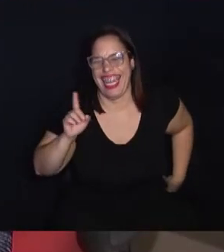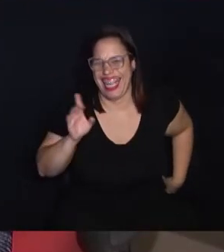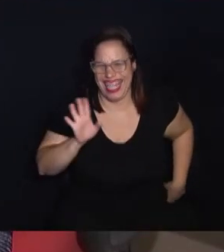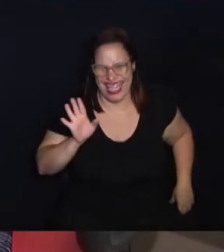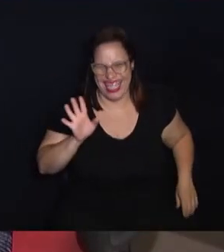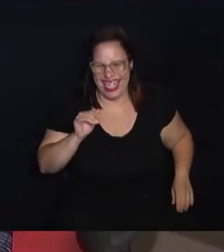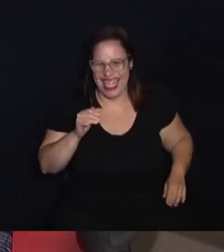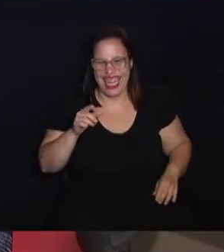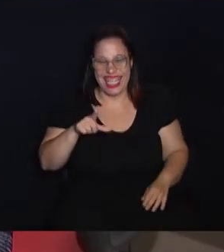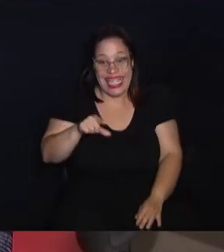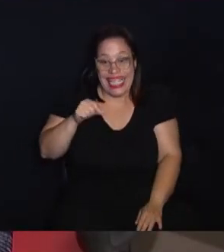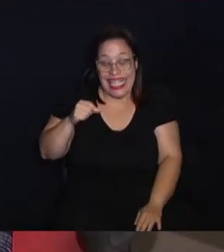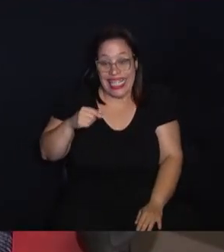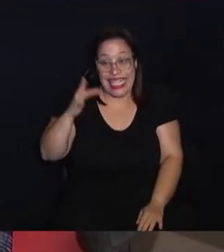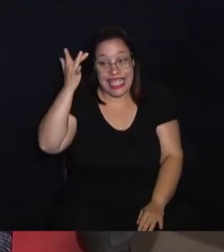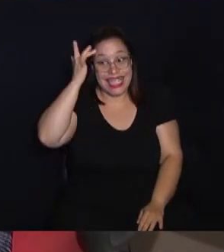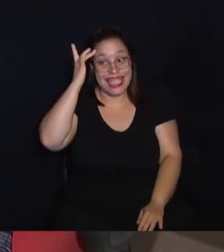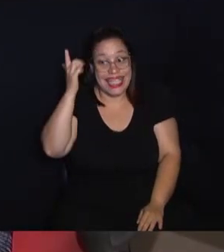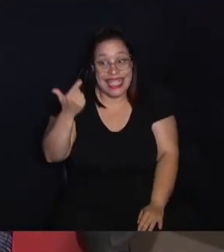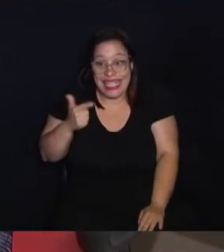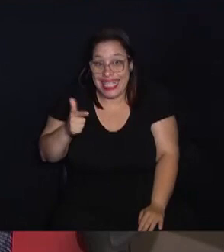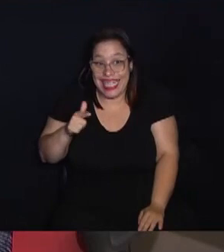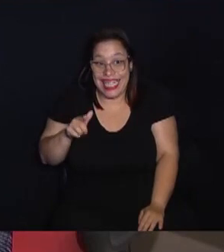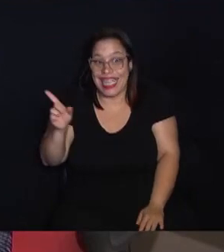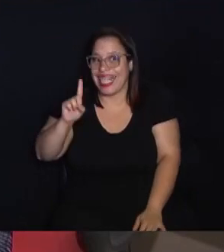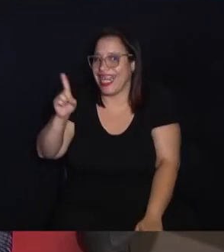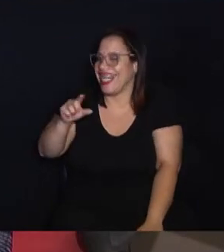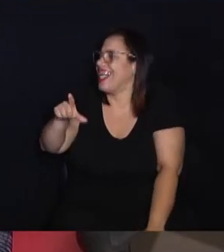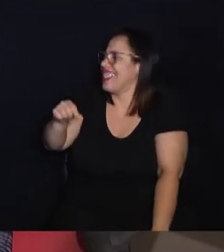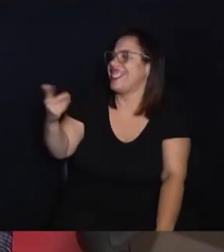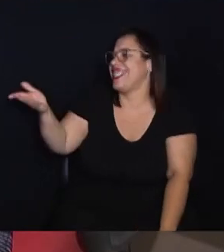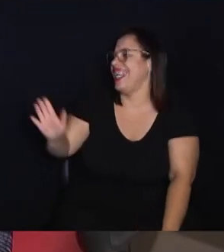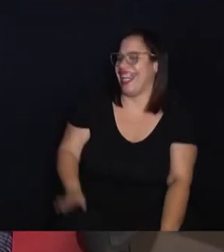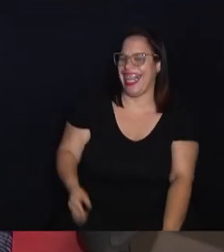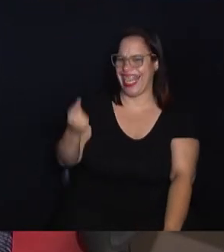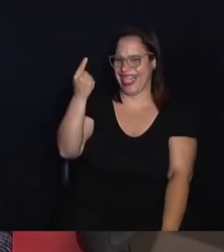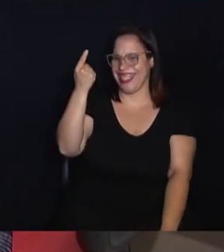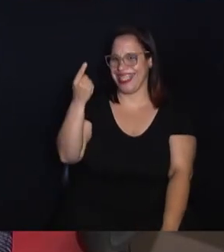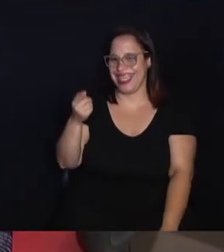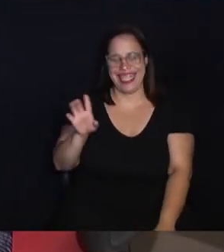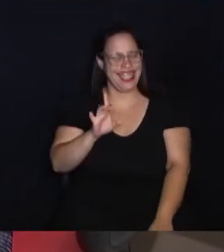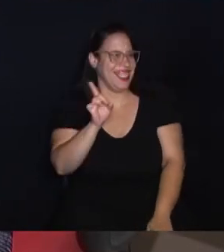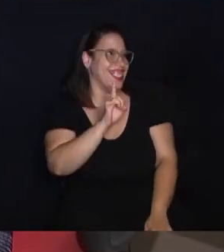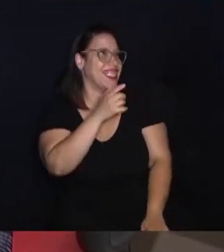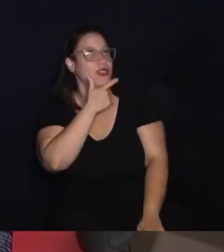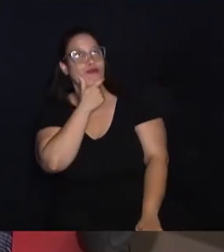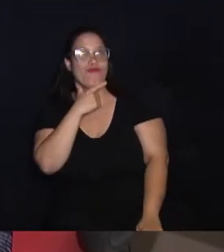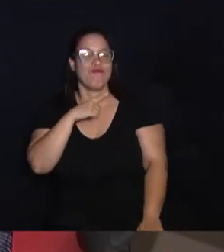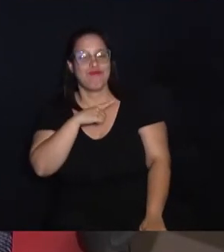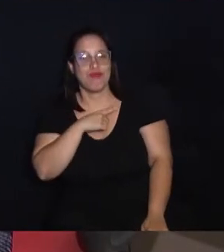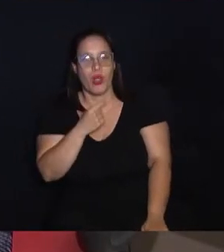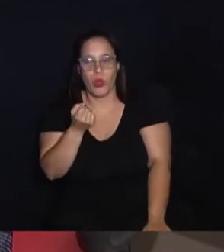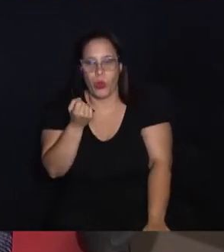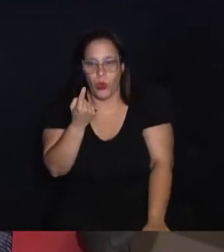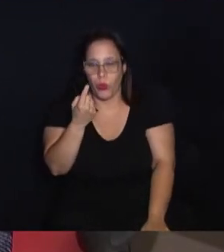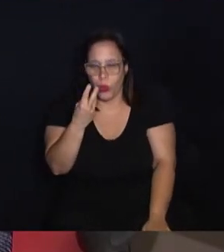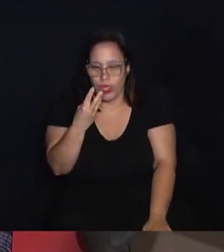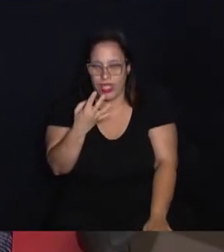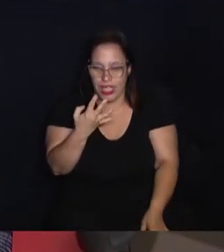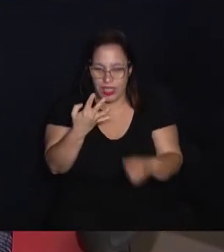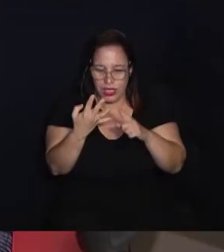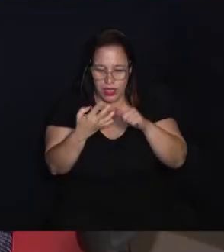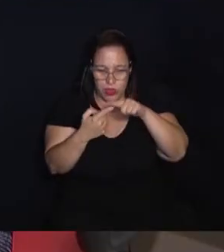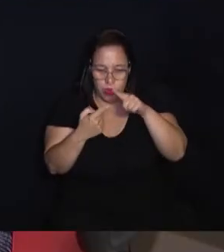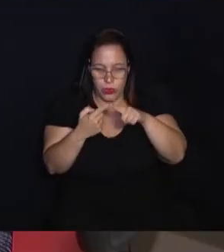meus preferidos. Eu acho que não tem... Não, vai ter que escolher um, Helena, pra gente encerrar aqui. Eu tenho Você tem 1, 2, 3, 4